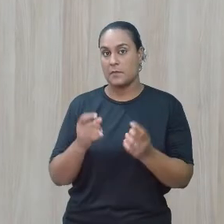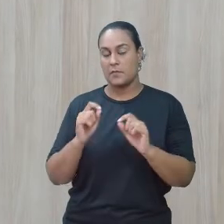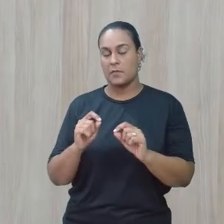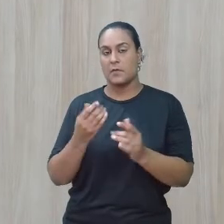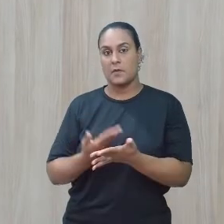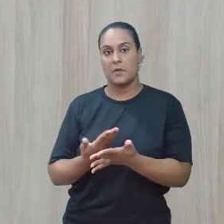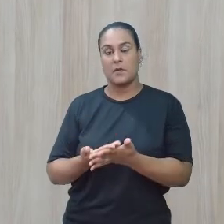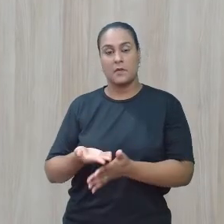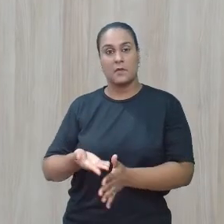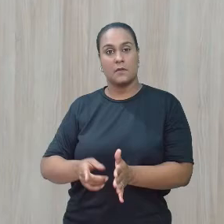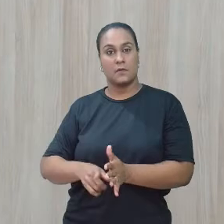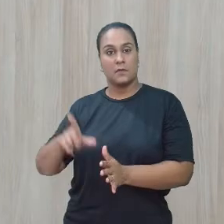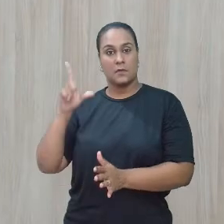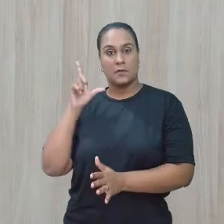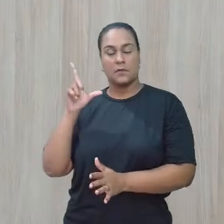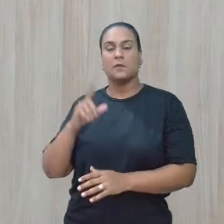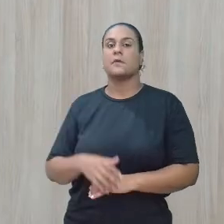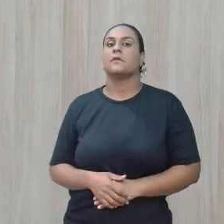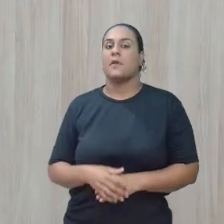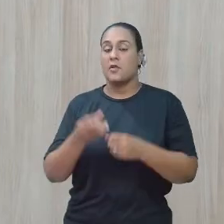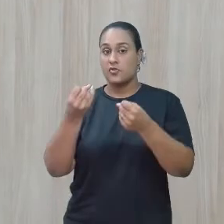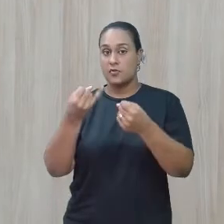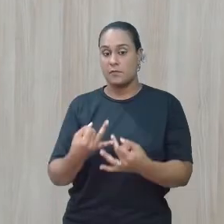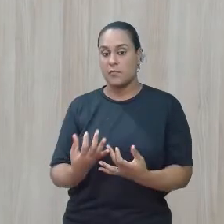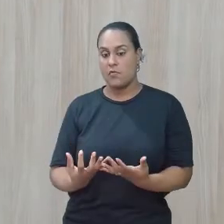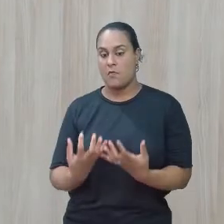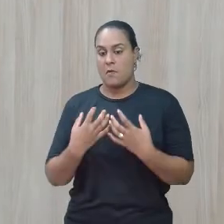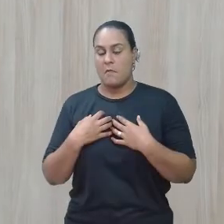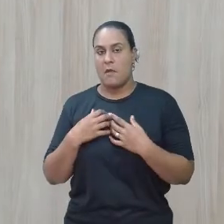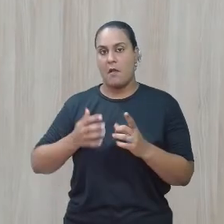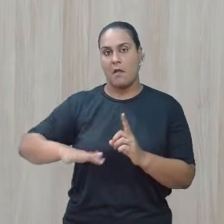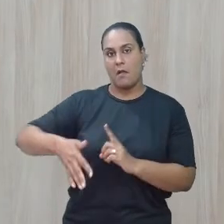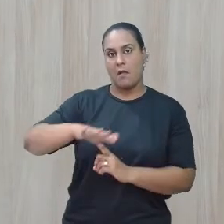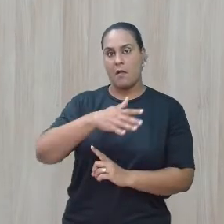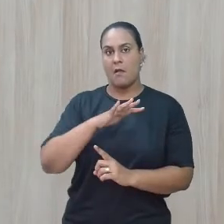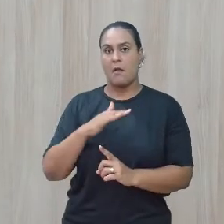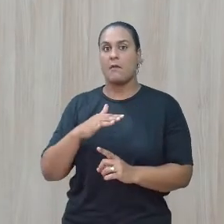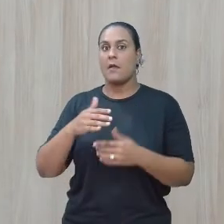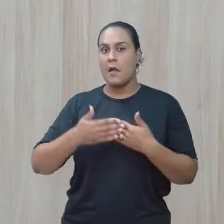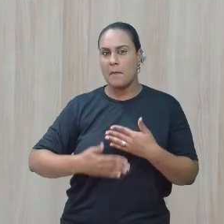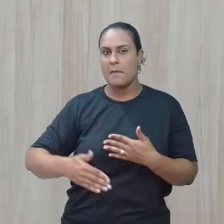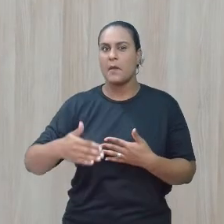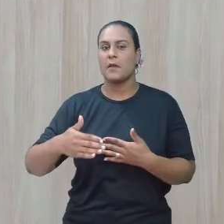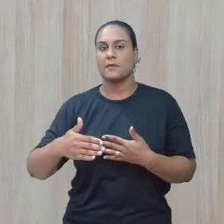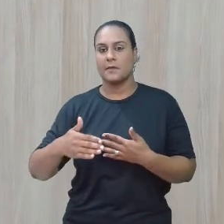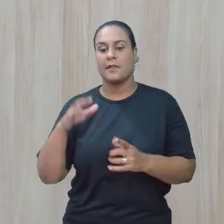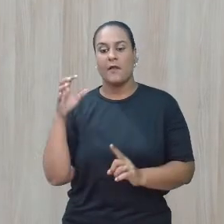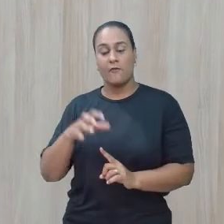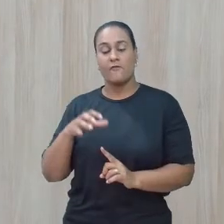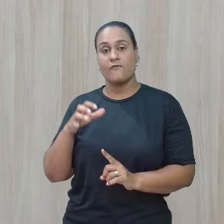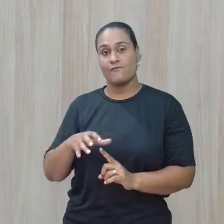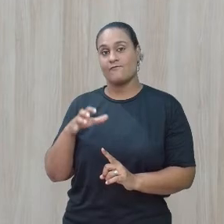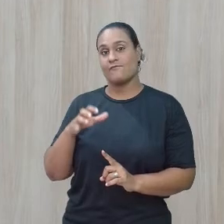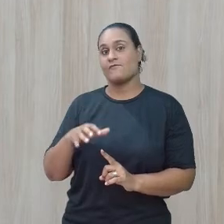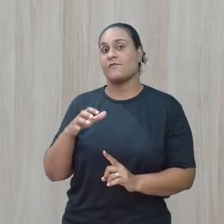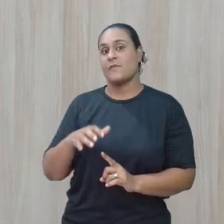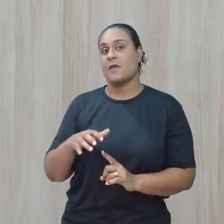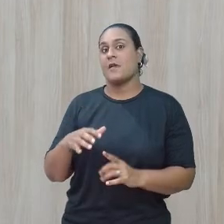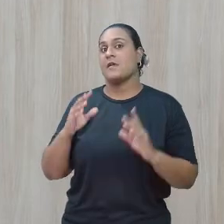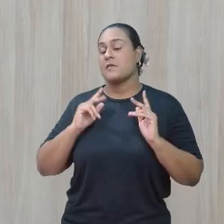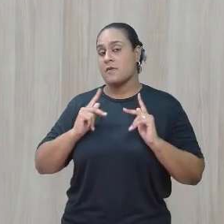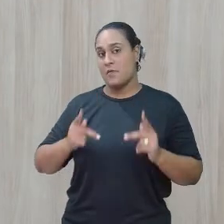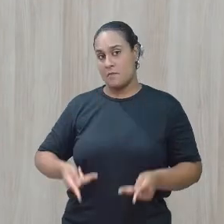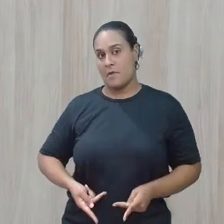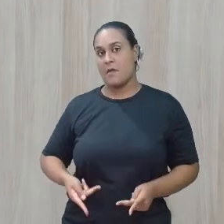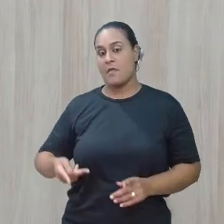aula anterior a gente falou de impactos ambientais causados a partir da atividade humana, né? Da intervenção humana no